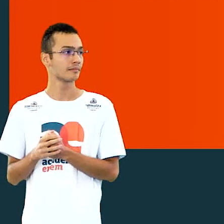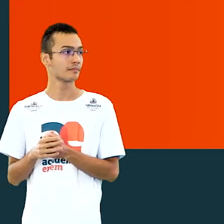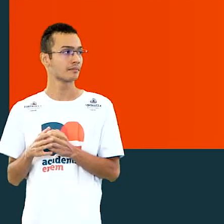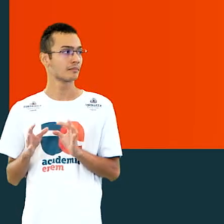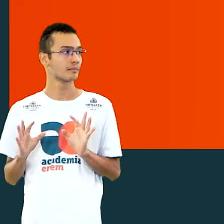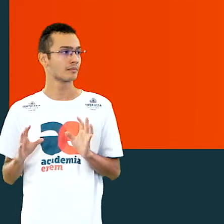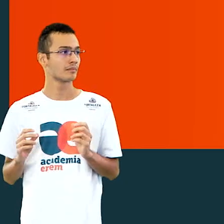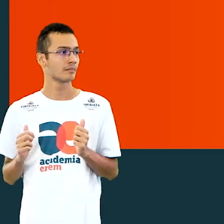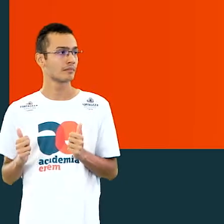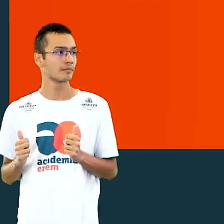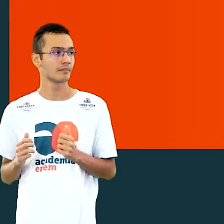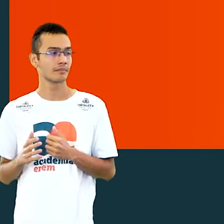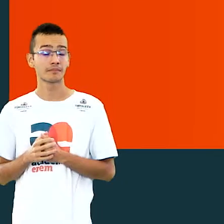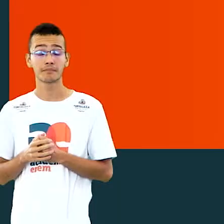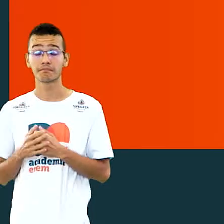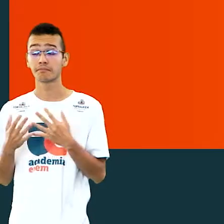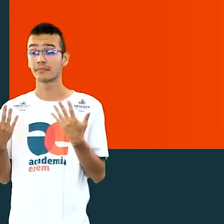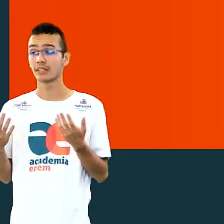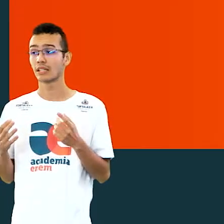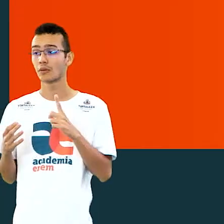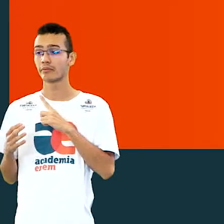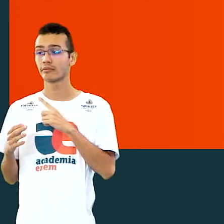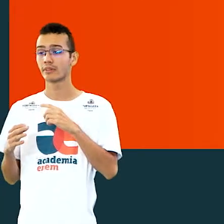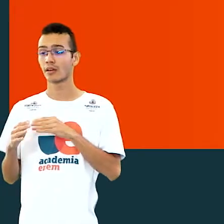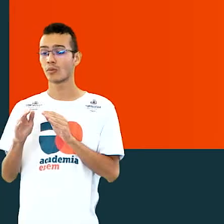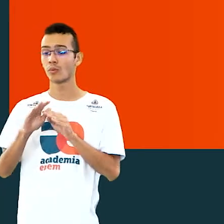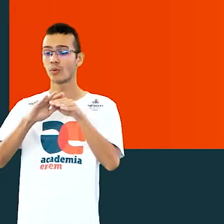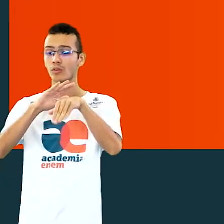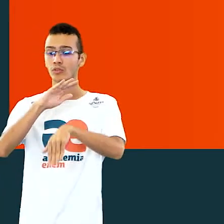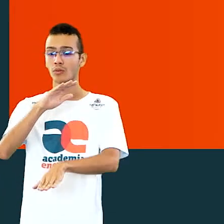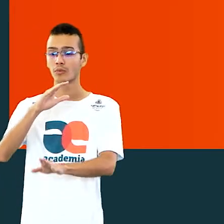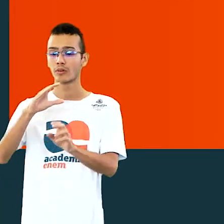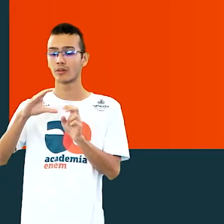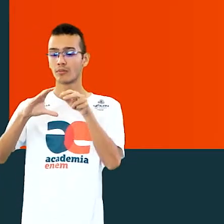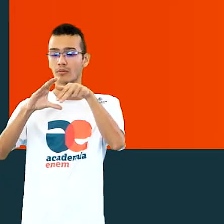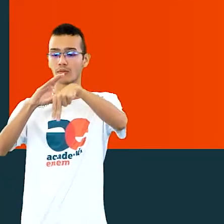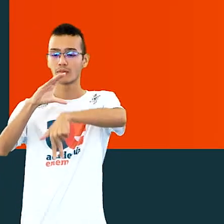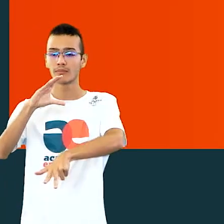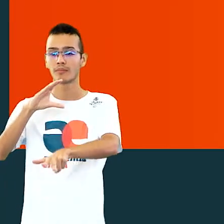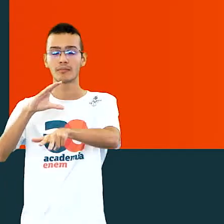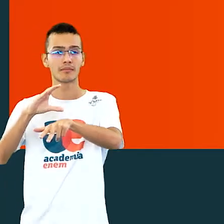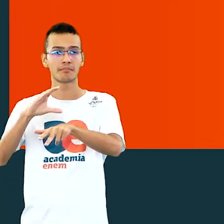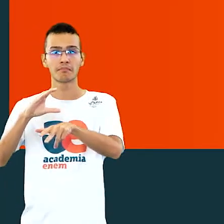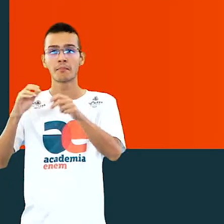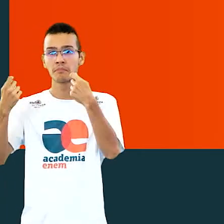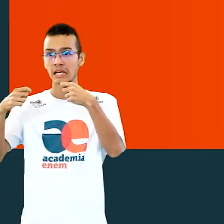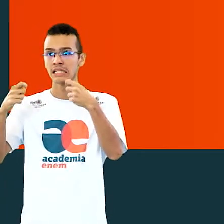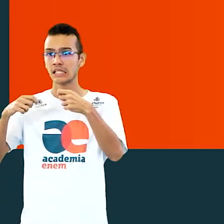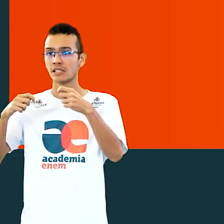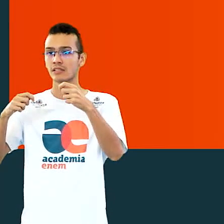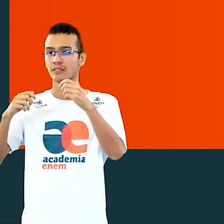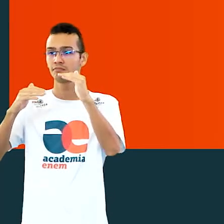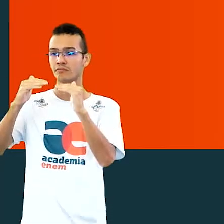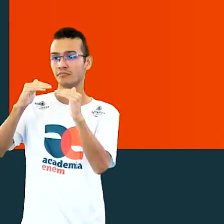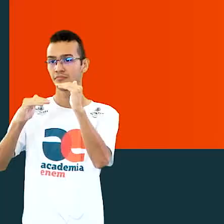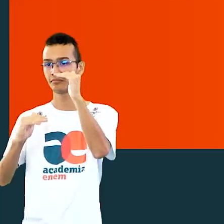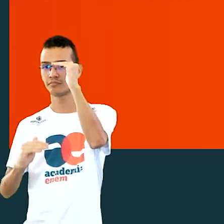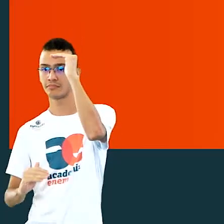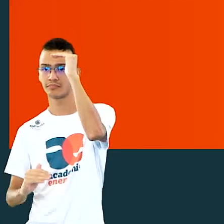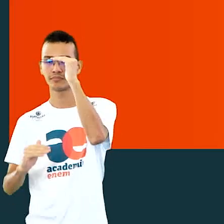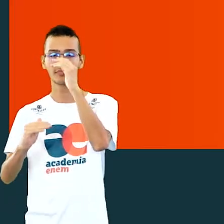Oi? Que para que você possa descer, tem que existir uma diferença de altura? Se você estivesse no mesmo plano,